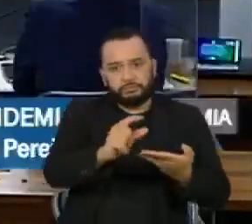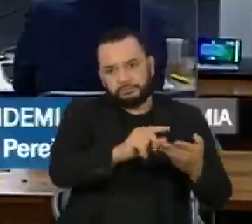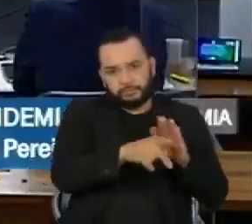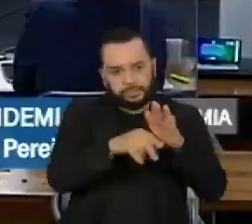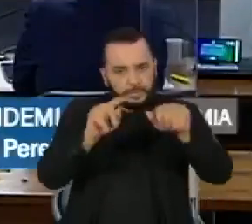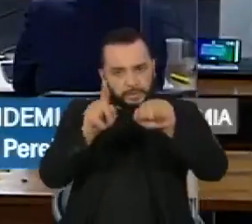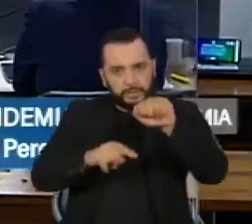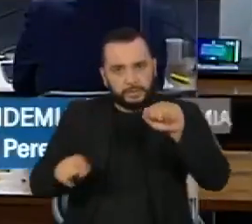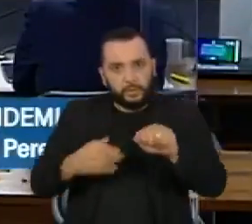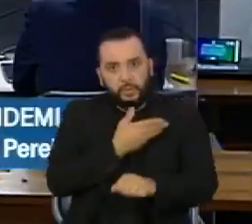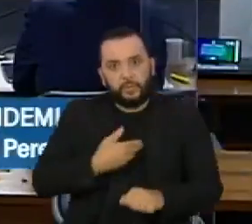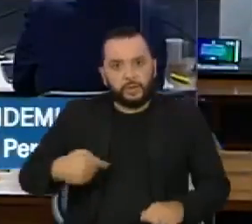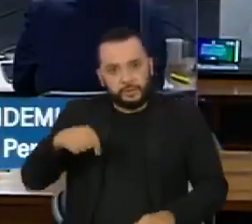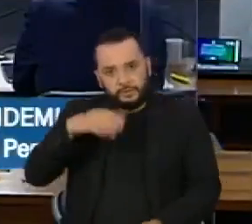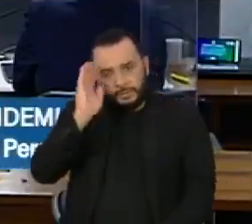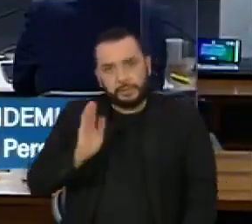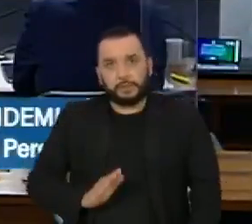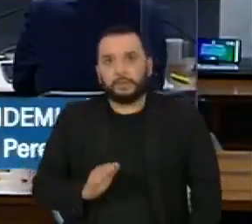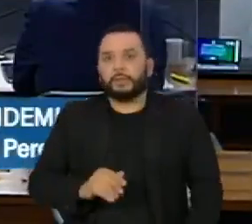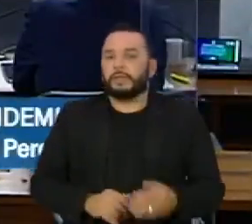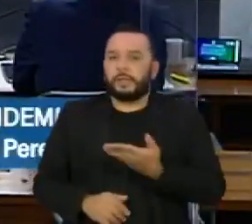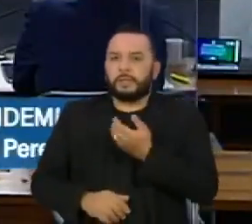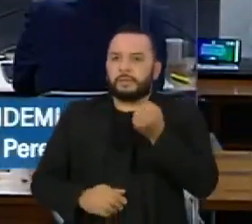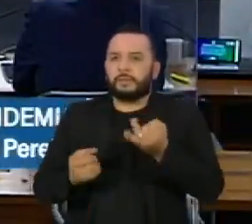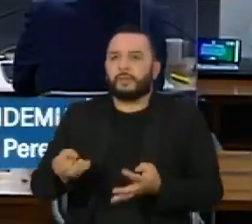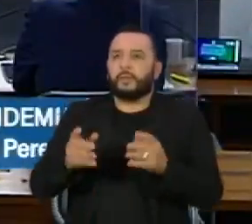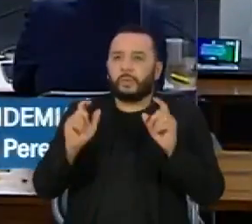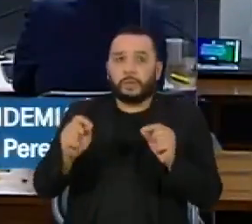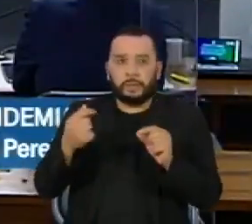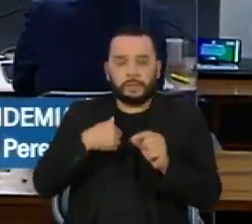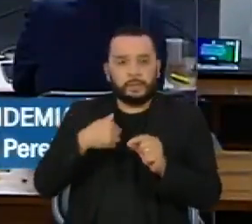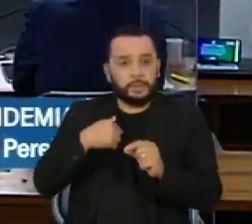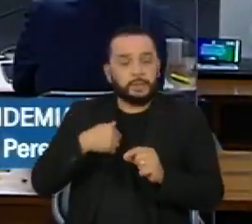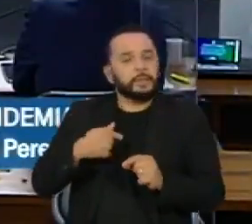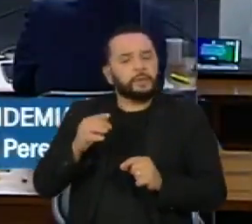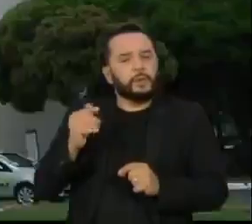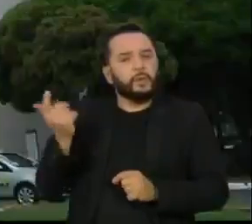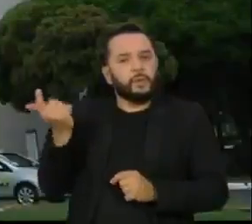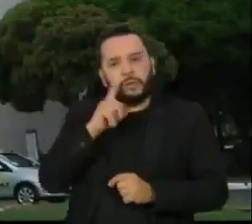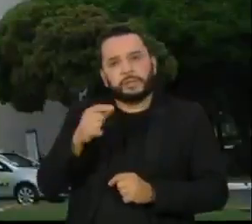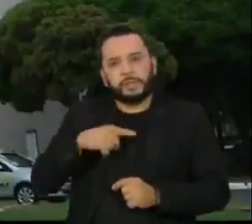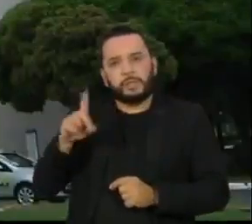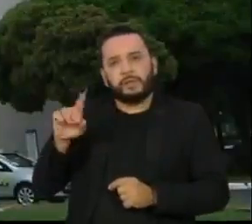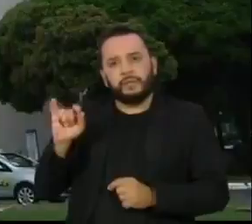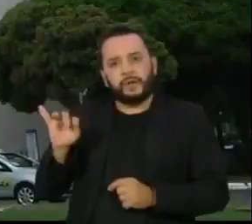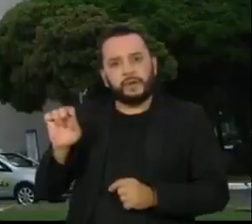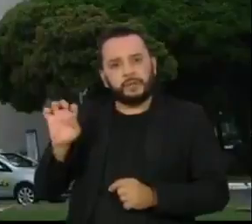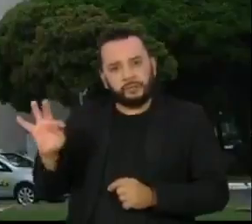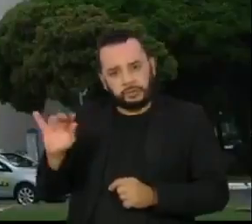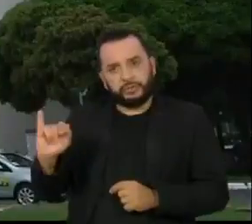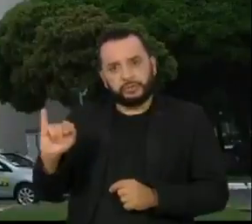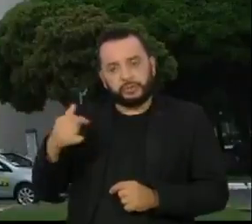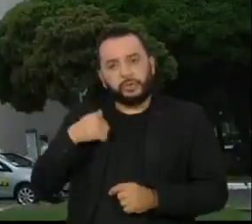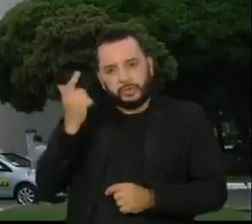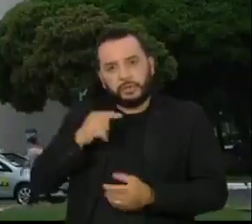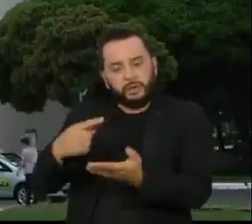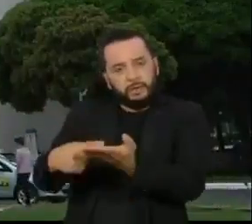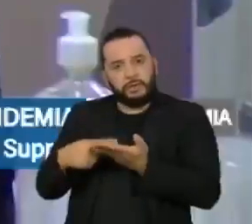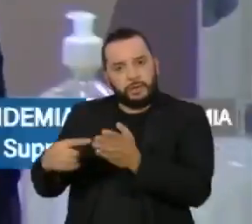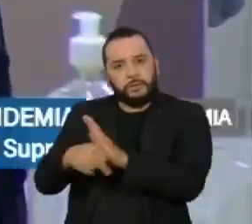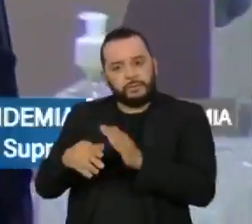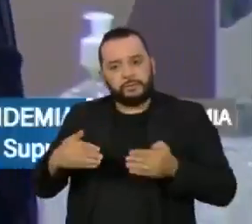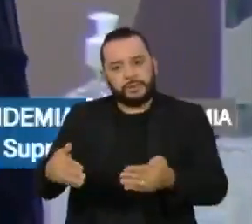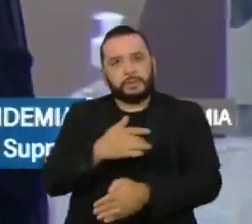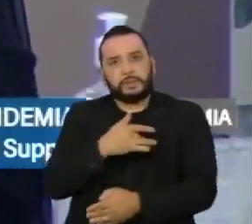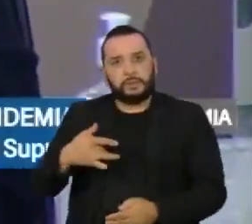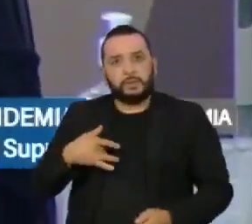Aos senadores, o cabo da PM afirmou que foi por meio da Sena que a Davat conseguiu tratar com o Ministério da Saúde. Essa mesma versão